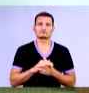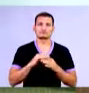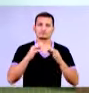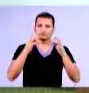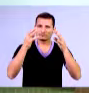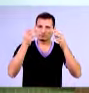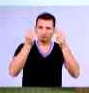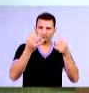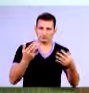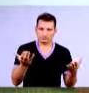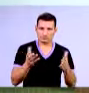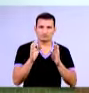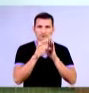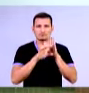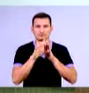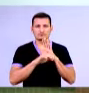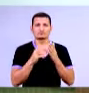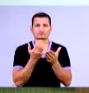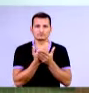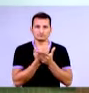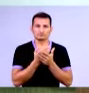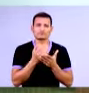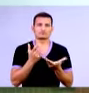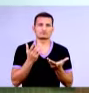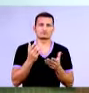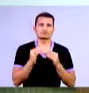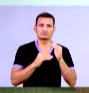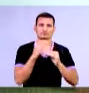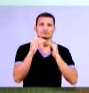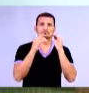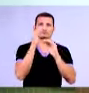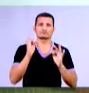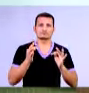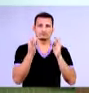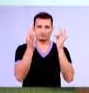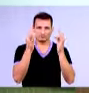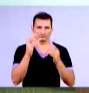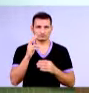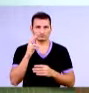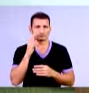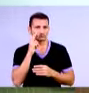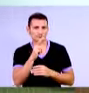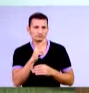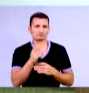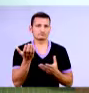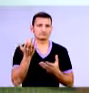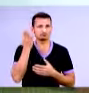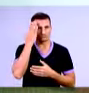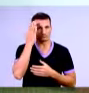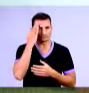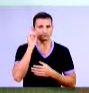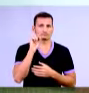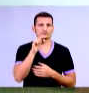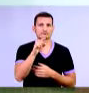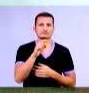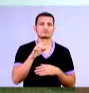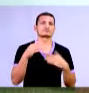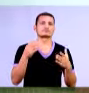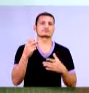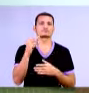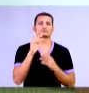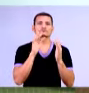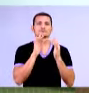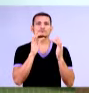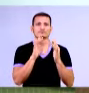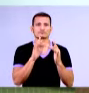conceitos que nós vimos, depois dessa evolução tecnológica que nós acompanhamos, nós queremos saber qual o seu